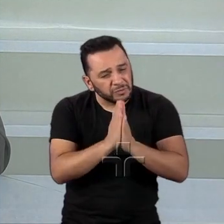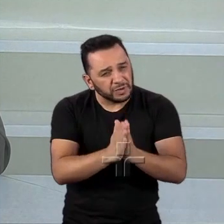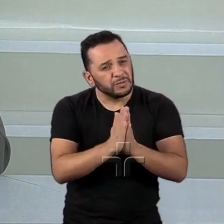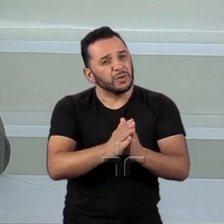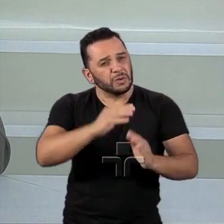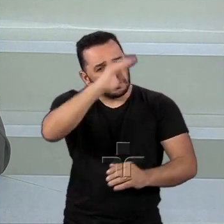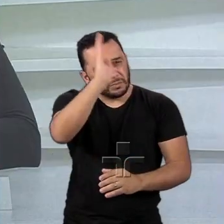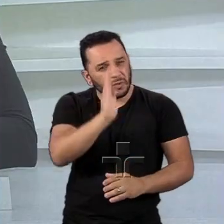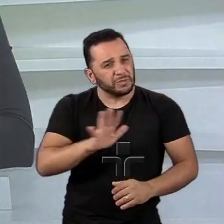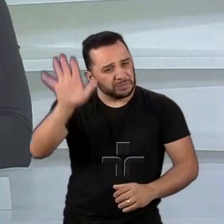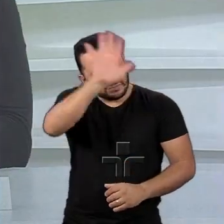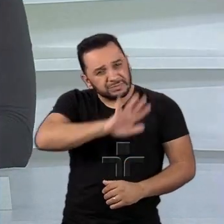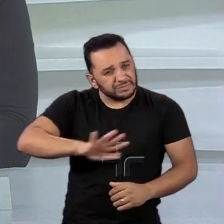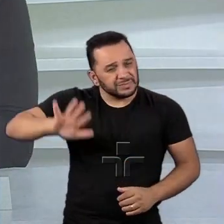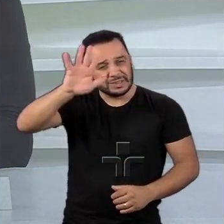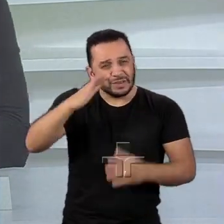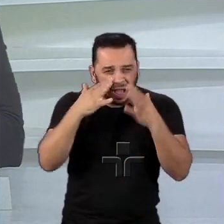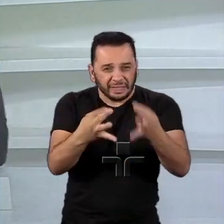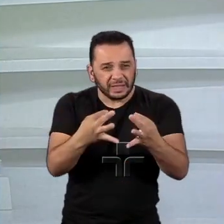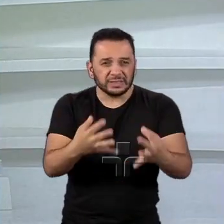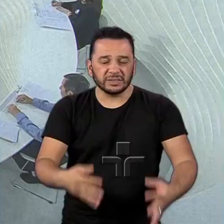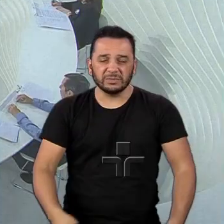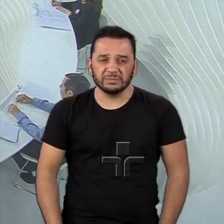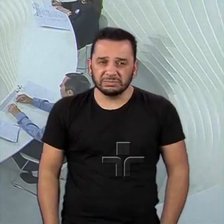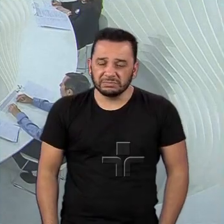brasileiro. Eduardo.